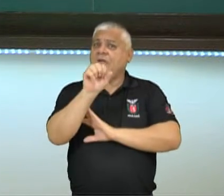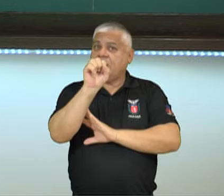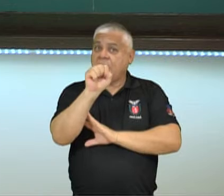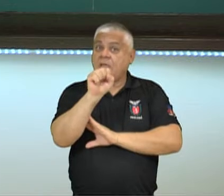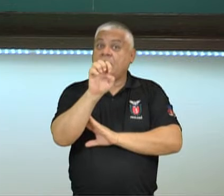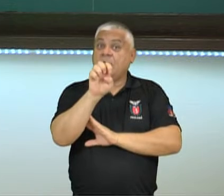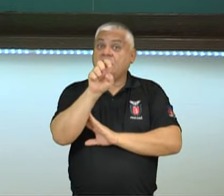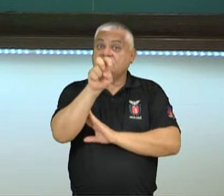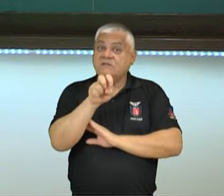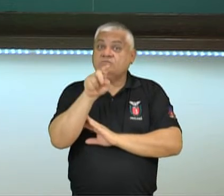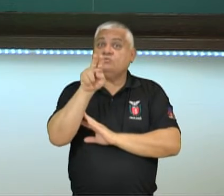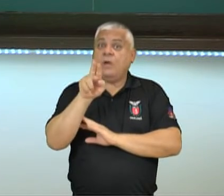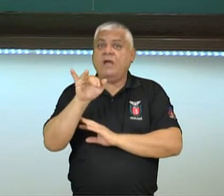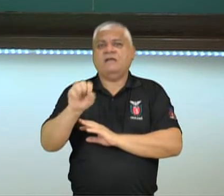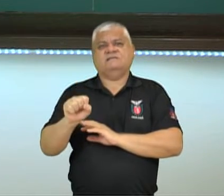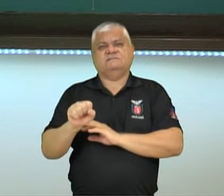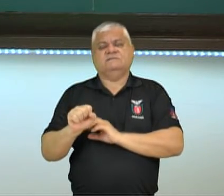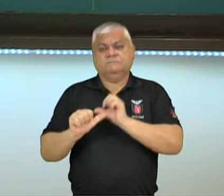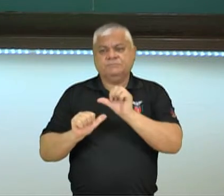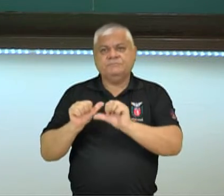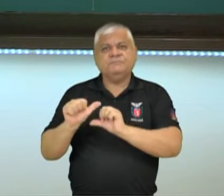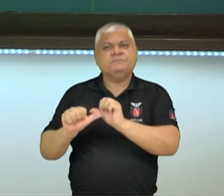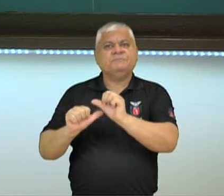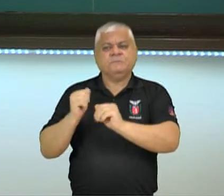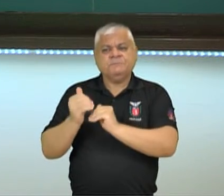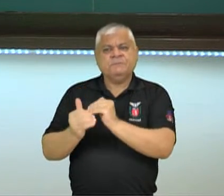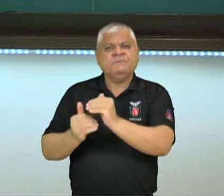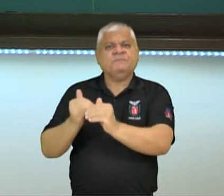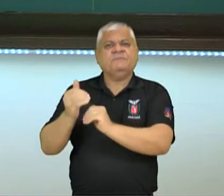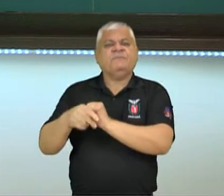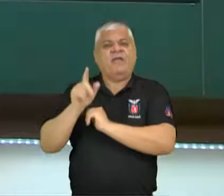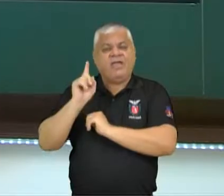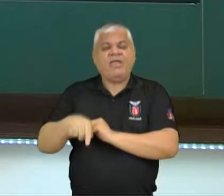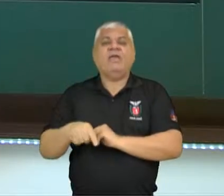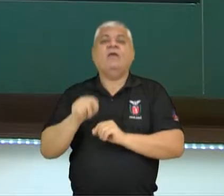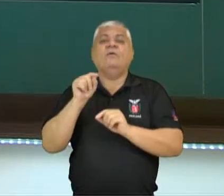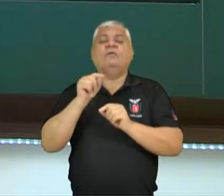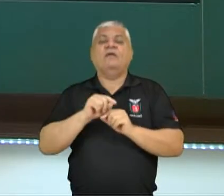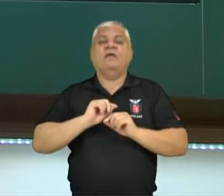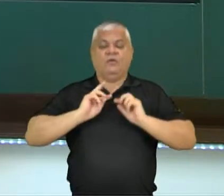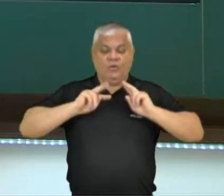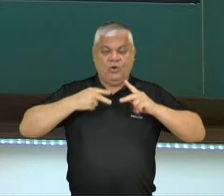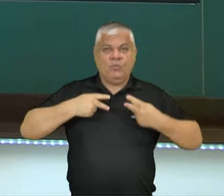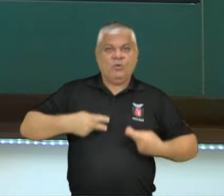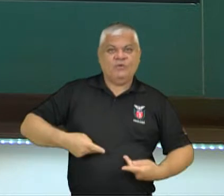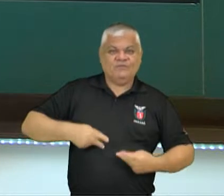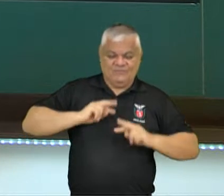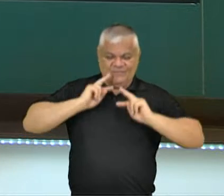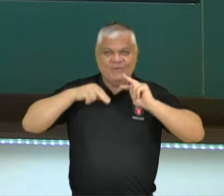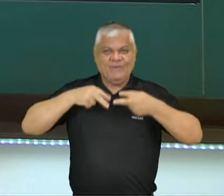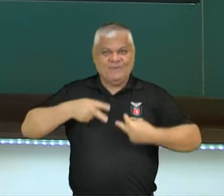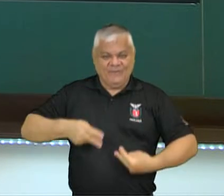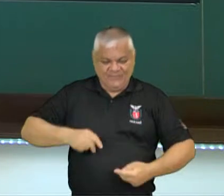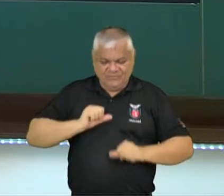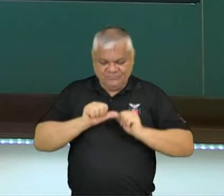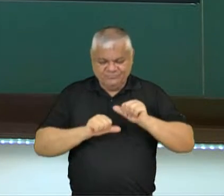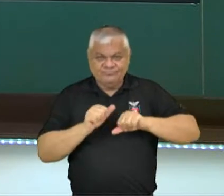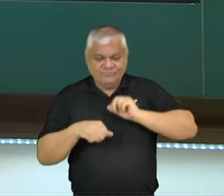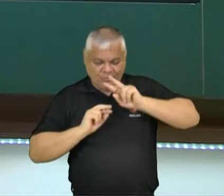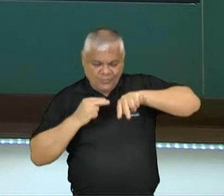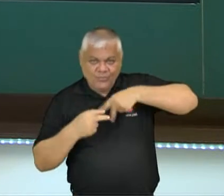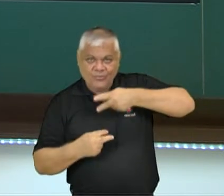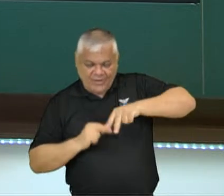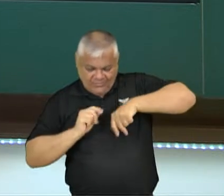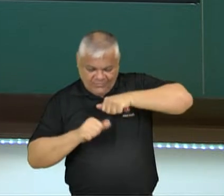sexuais secundárias. Elas são o resultado da ação de hormônios, por isso que elas estão relacionadas